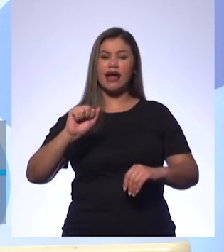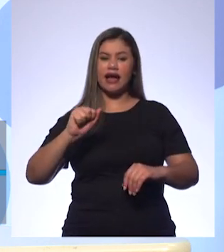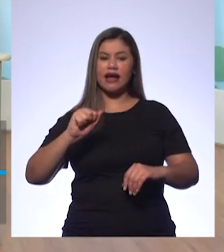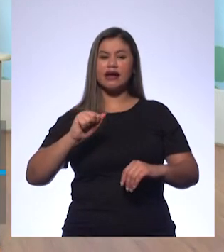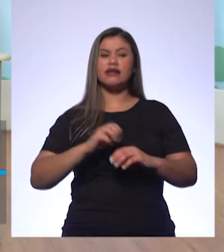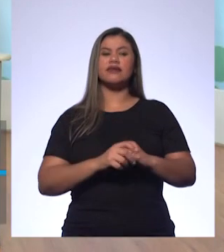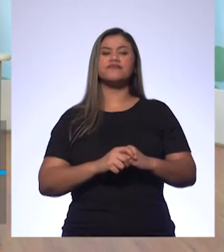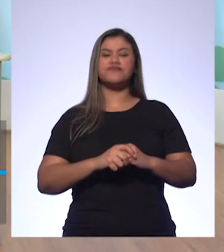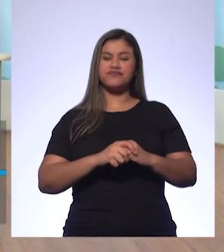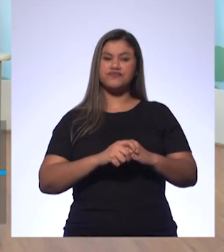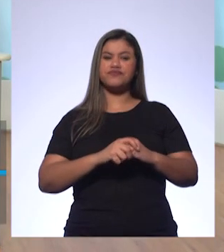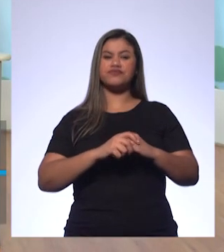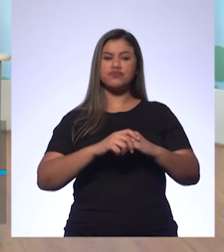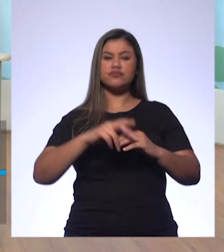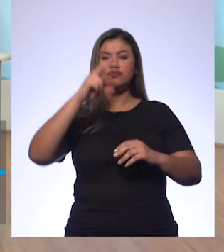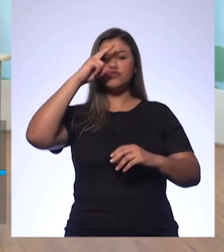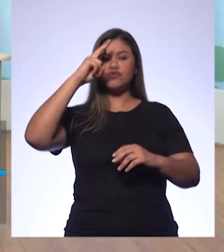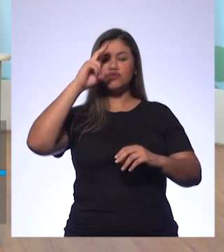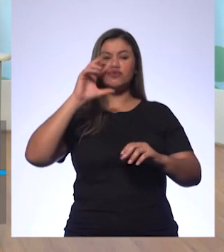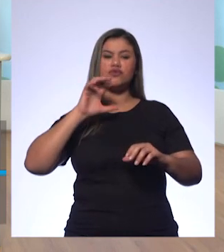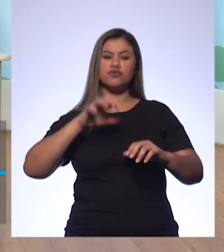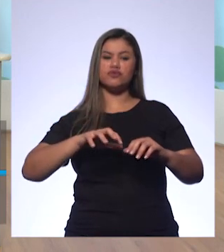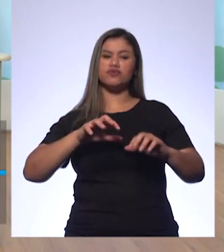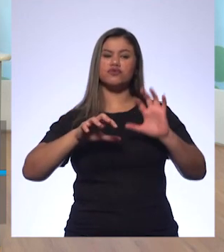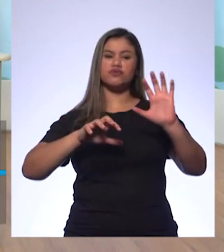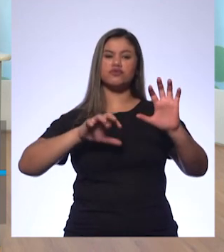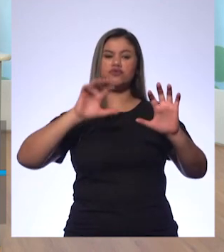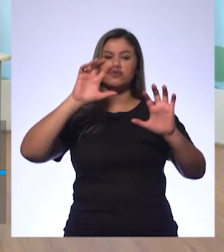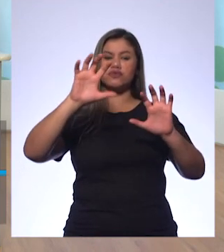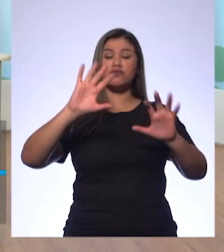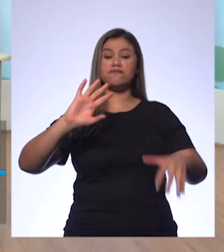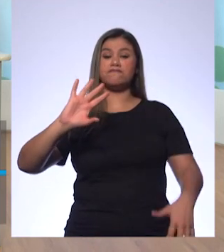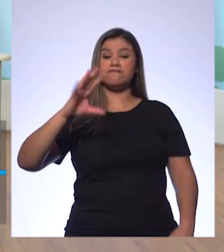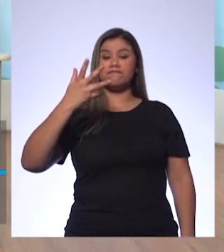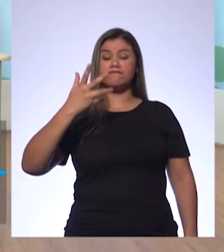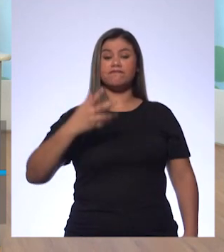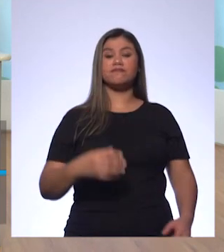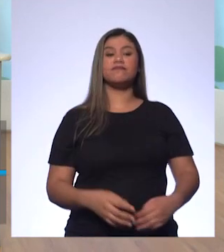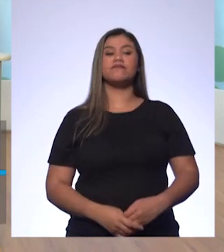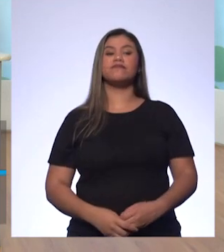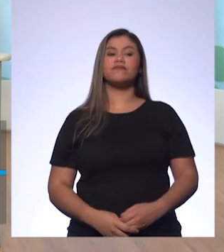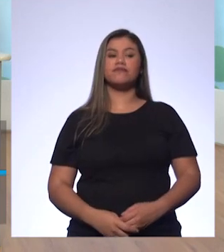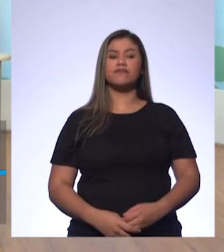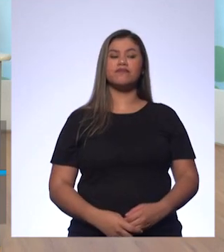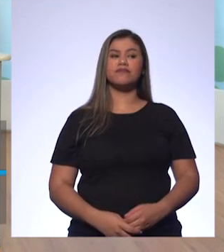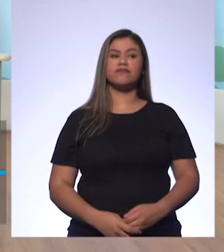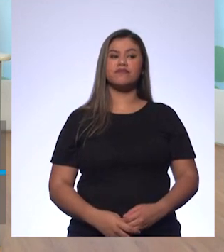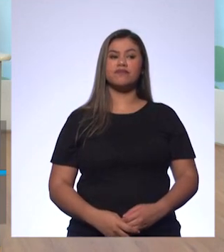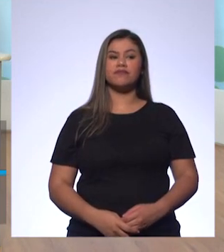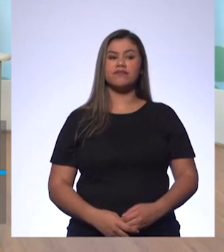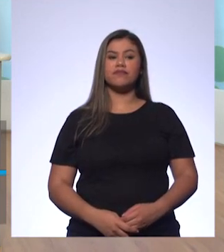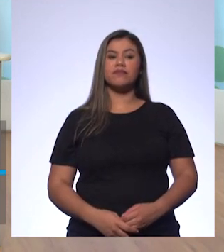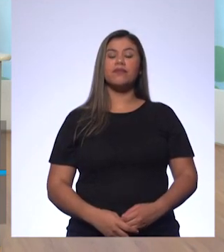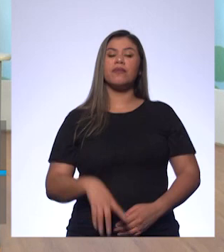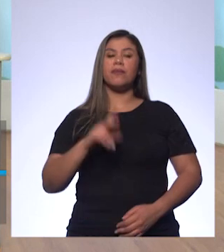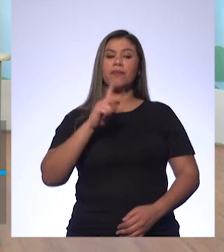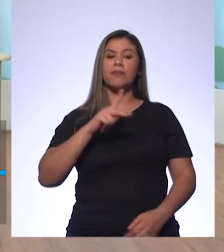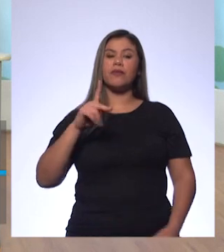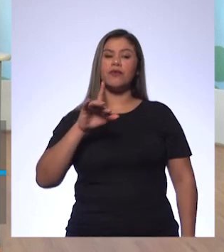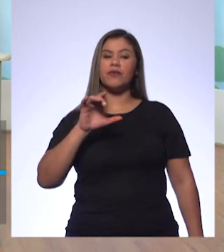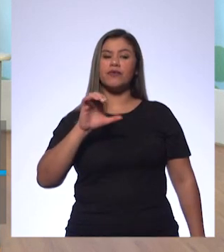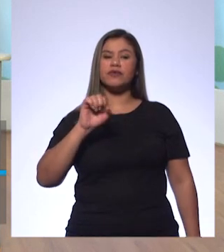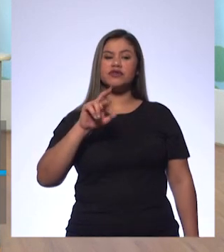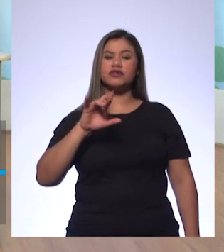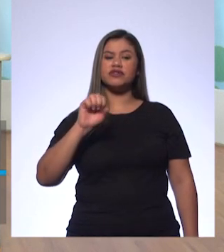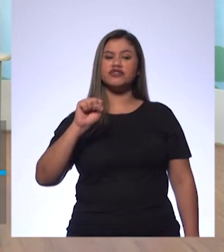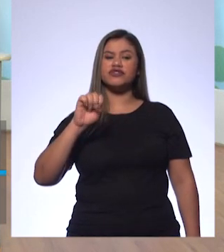mais? Procristina colocou históricas, regionais, geográficas, situacionais. Ele lembrou das quatro. A Pro Cristiane,